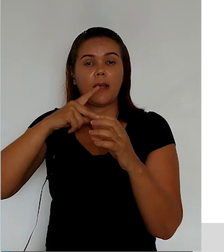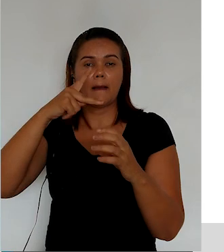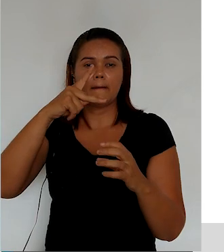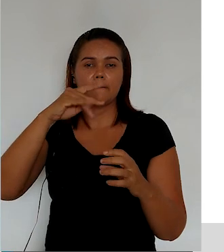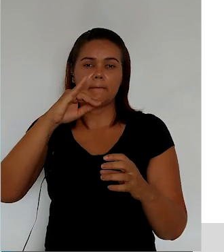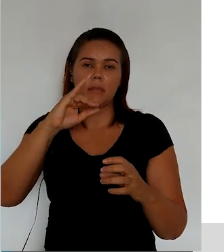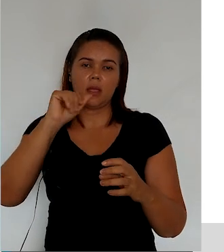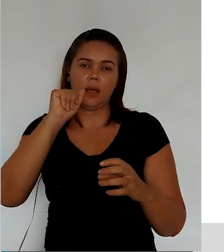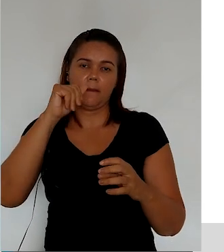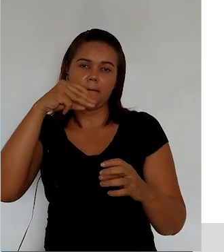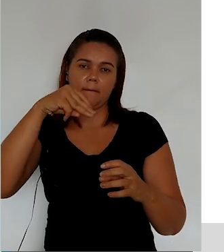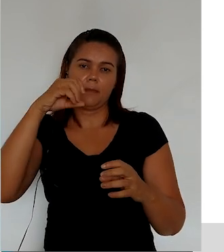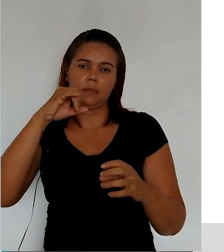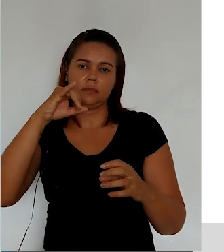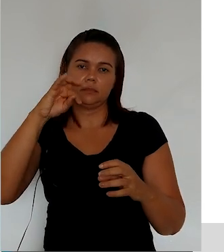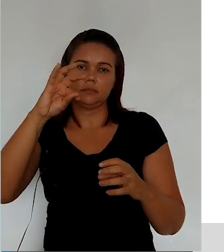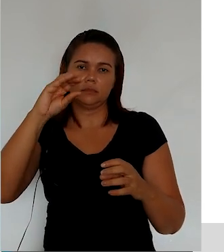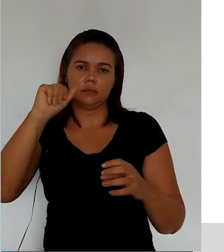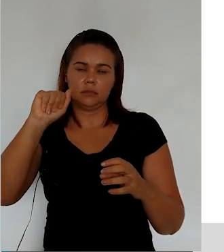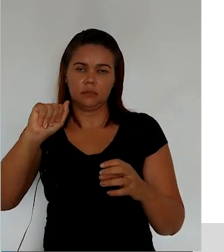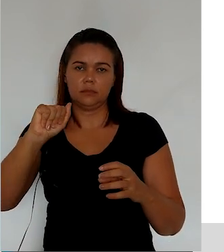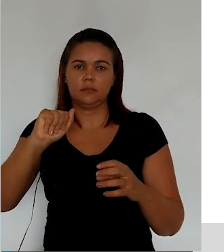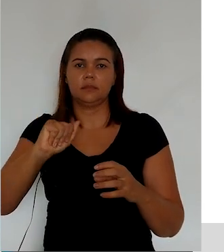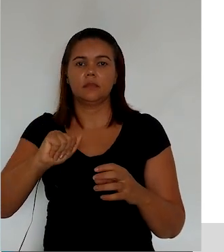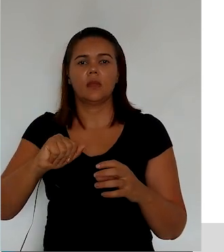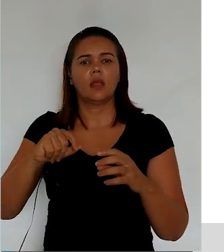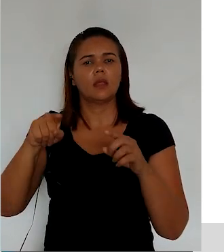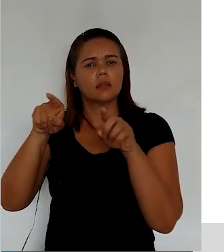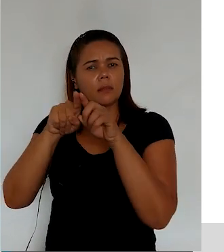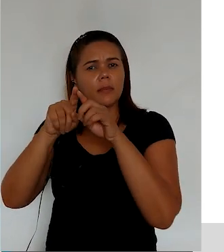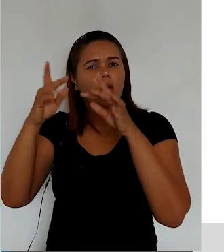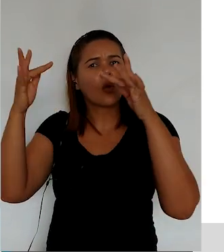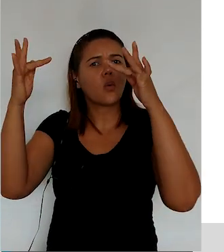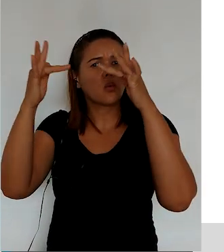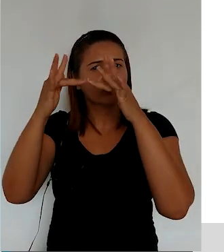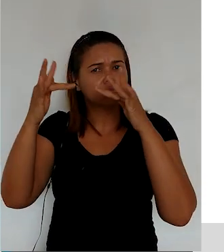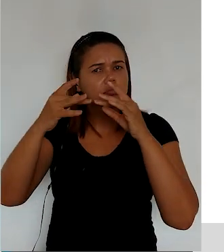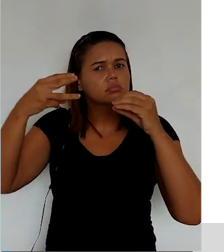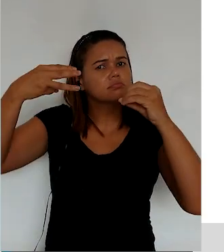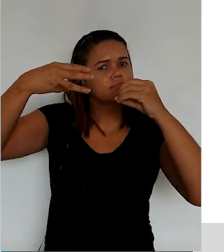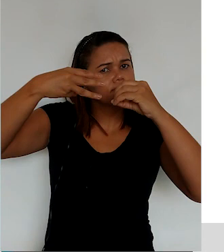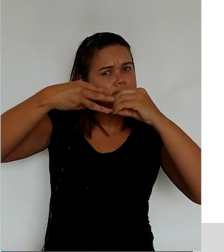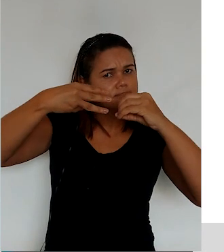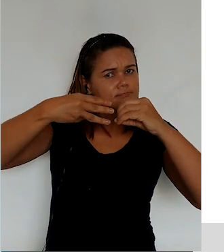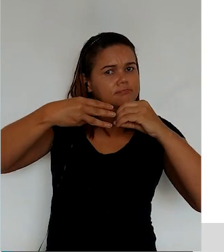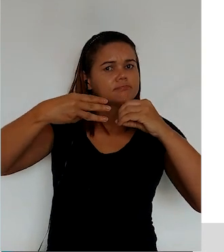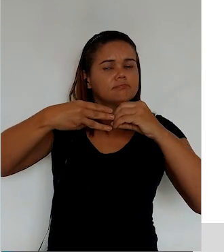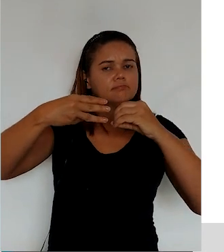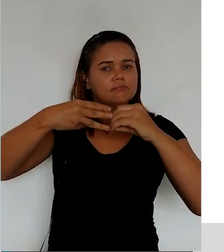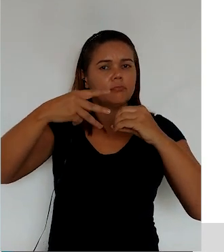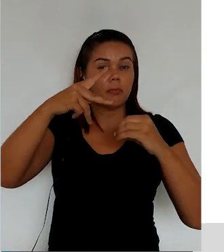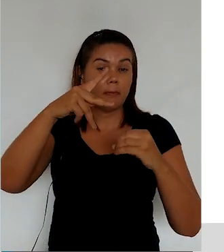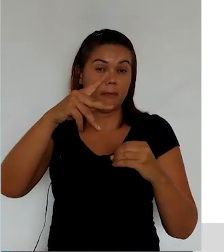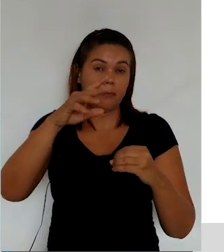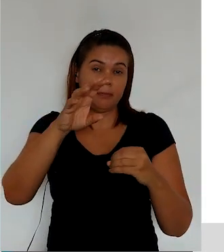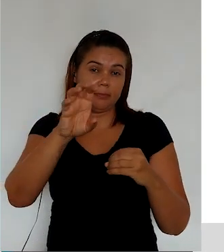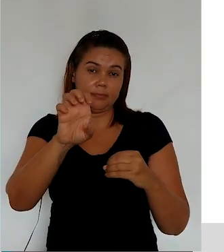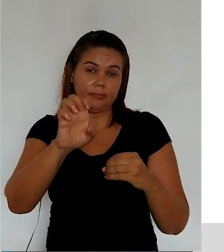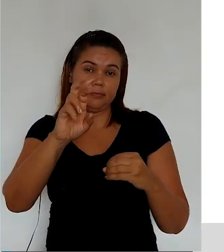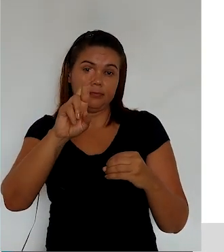determinada pela pia mater, em contato com as células